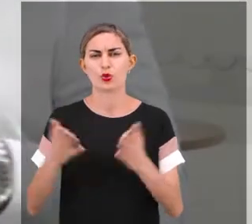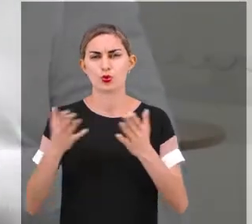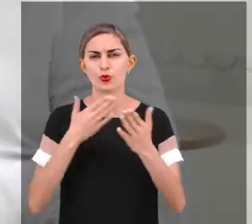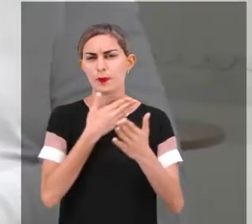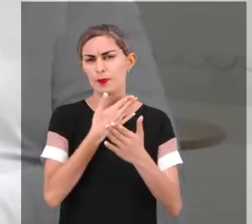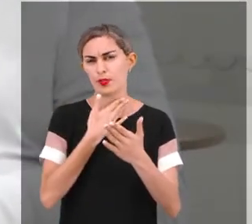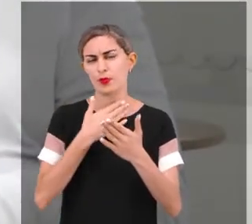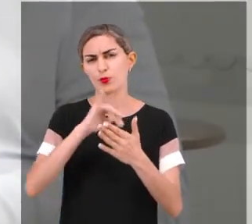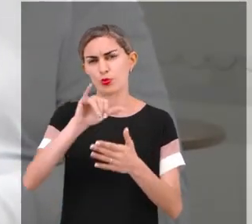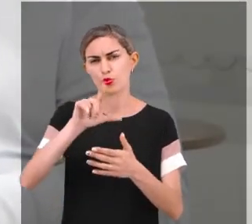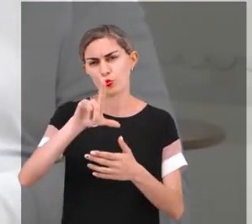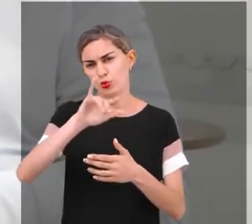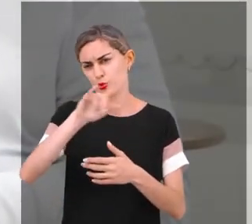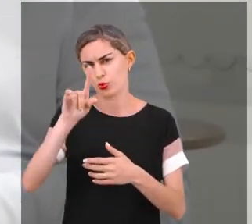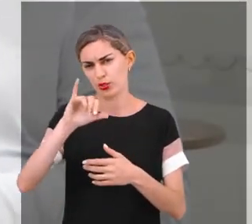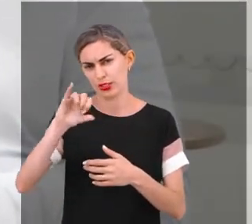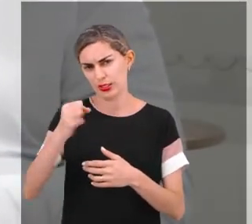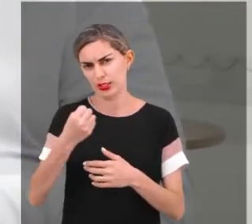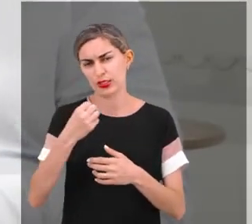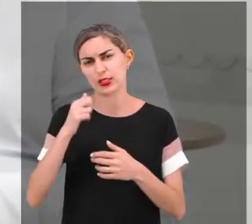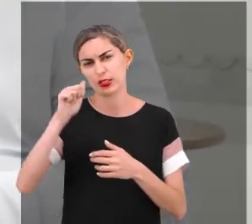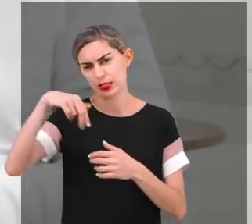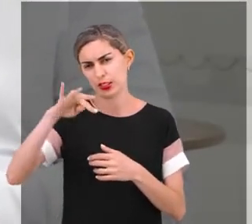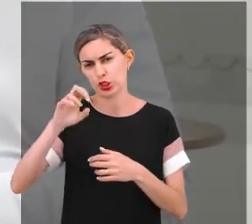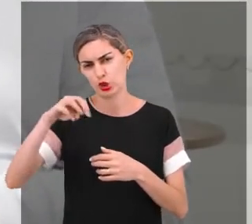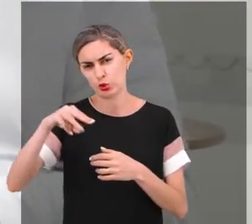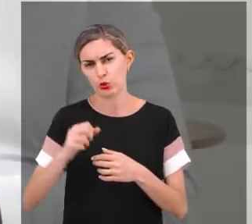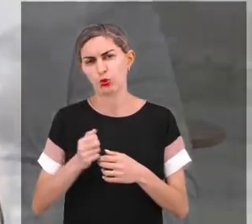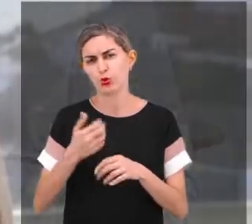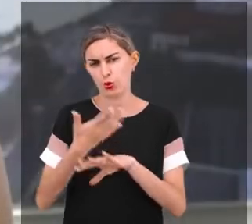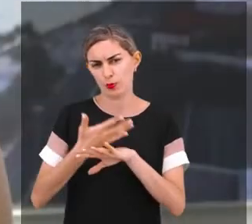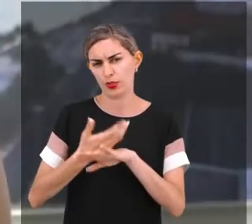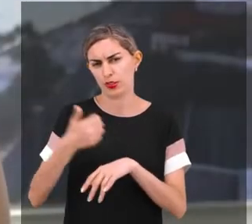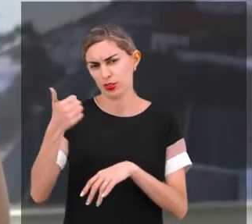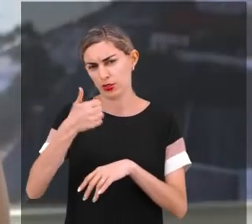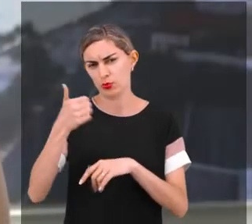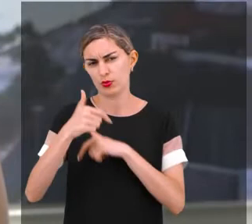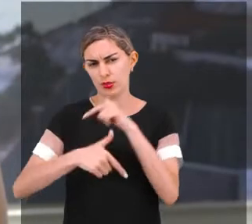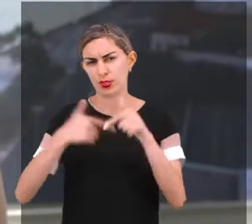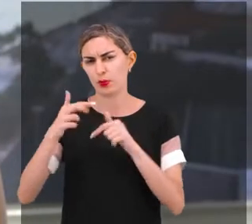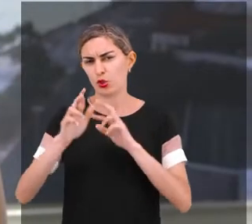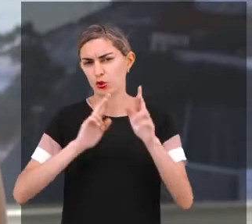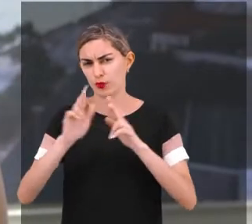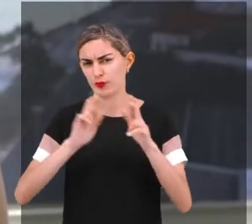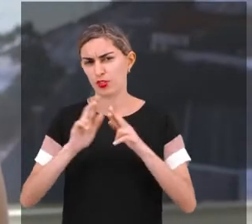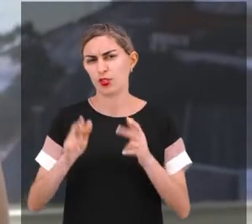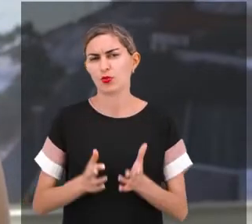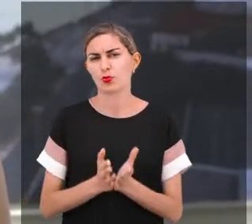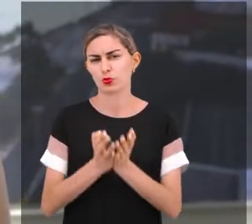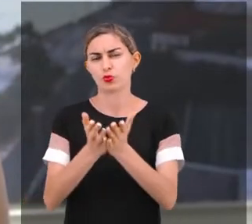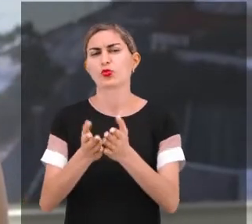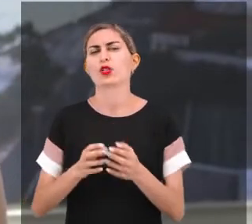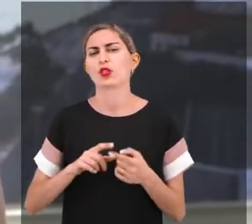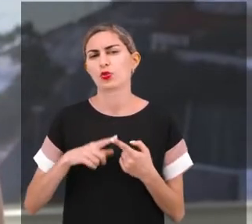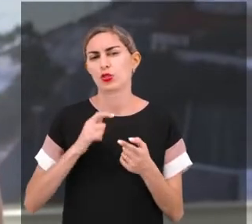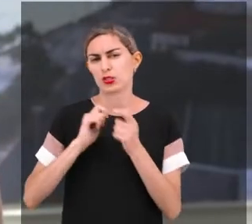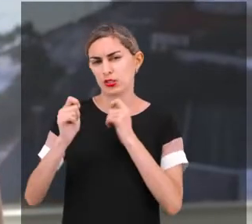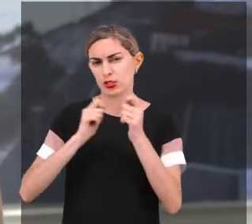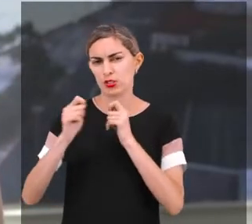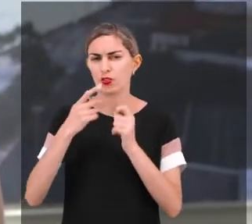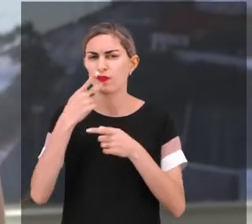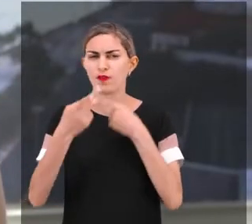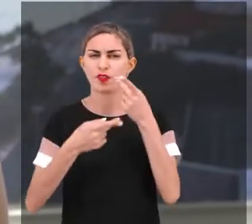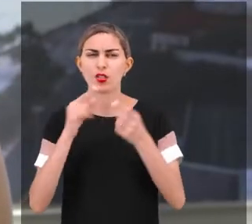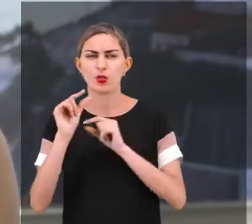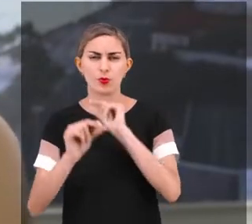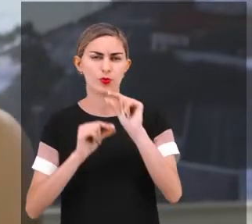Luiz Antônio Melo. O foco desse bate-papo vai ser a competência 1, o trabalho aquaviário e o trabalho portuário. Nessa entrevista,